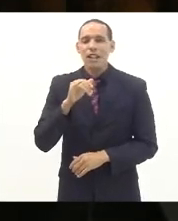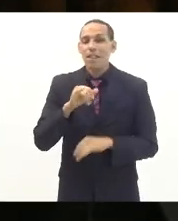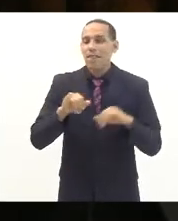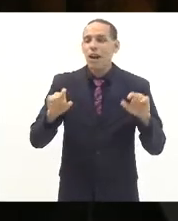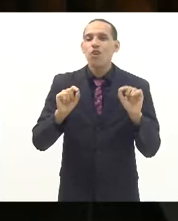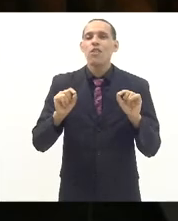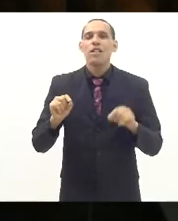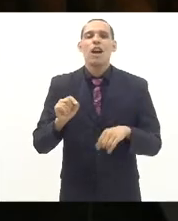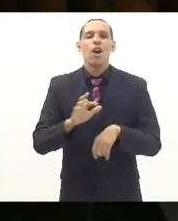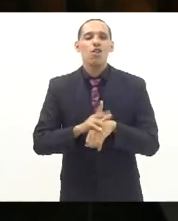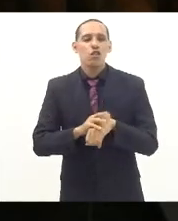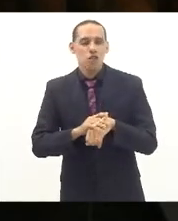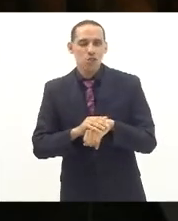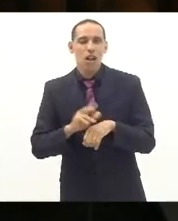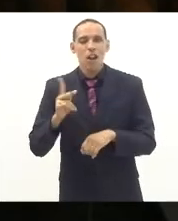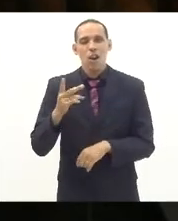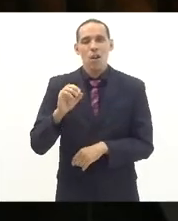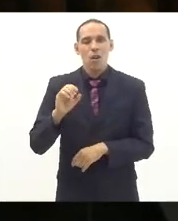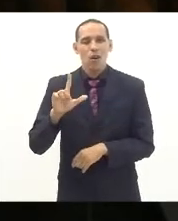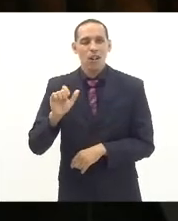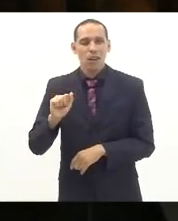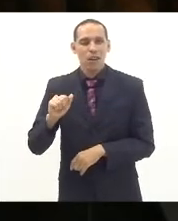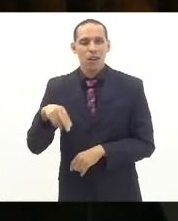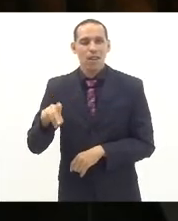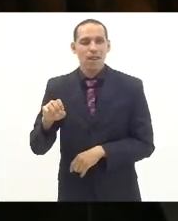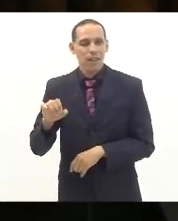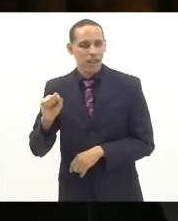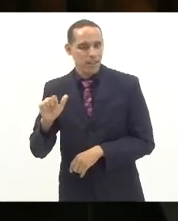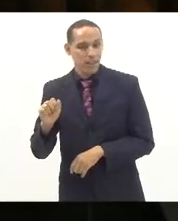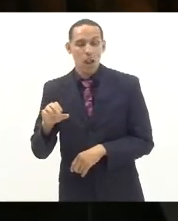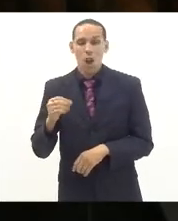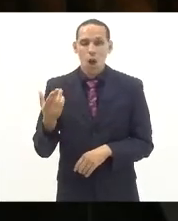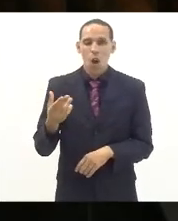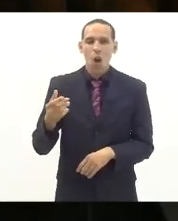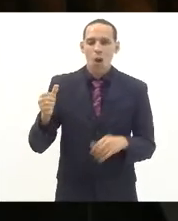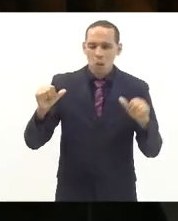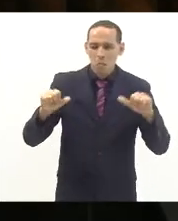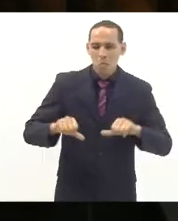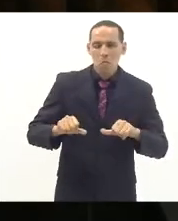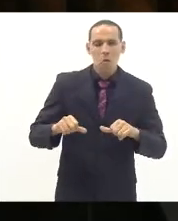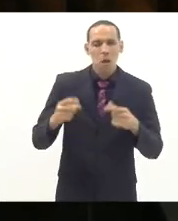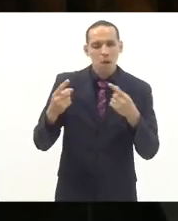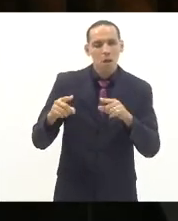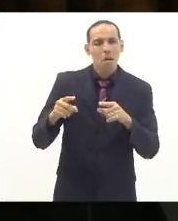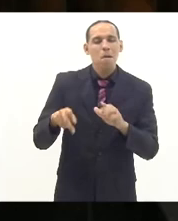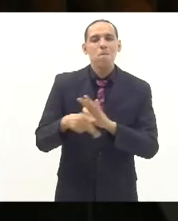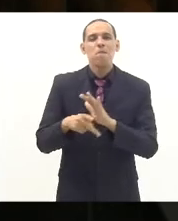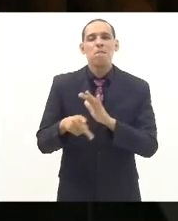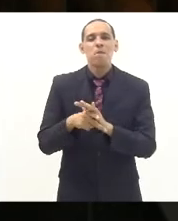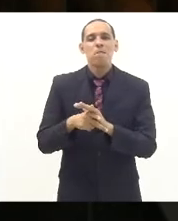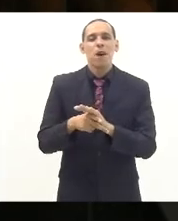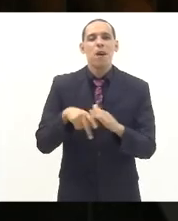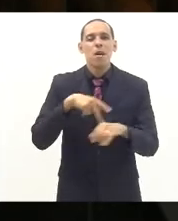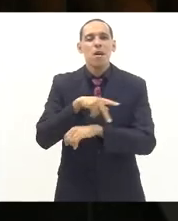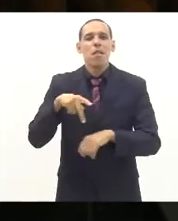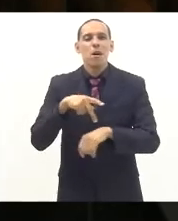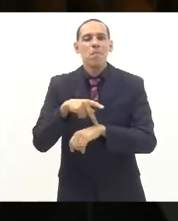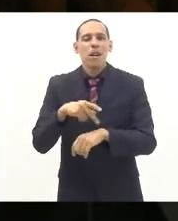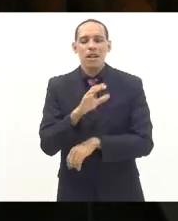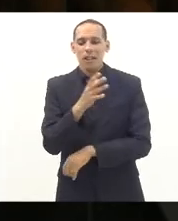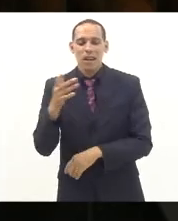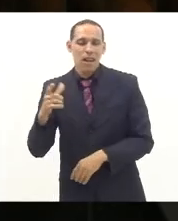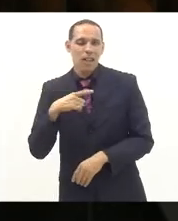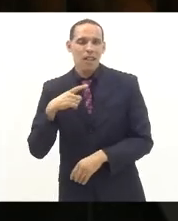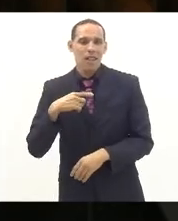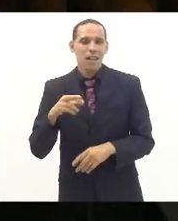de doença holandesa uma Maldição dos recursos naturais que afirma que os países exportadores recursos naturais têm maior probabilidade